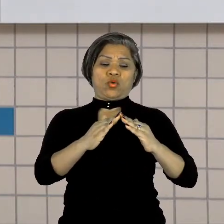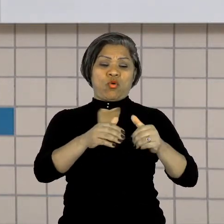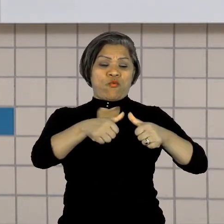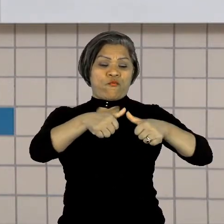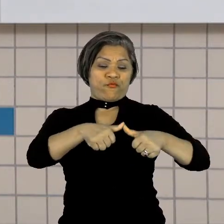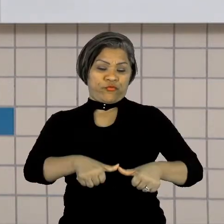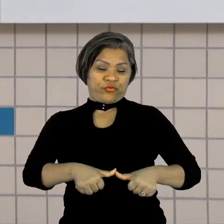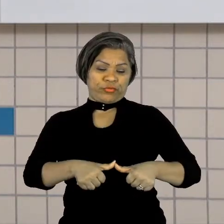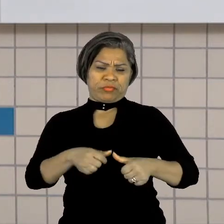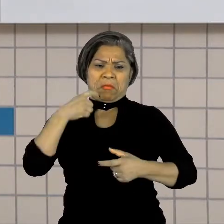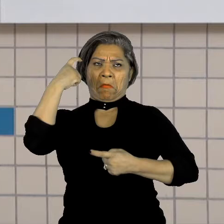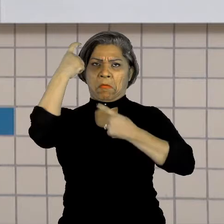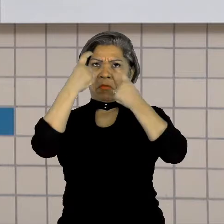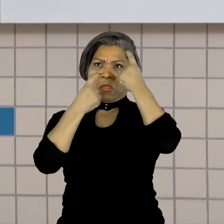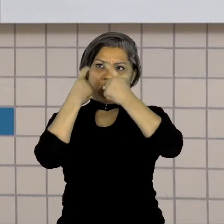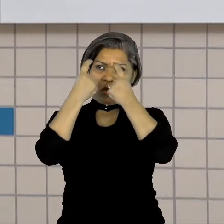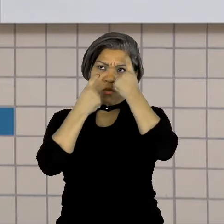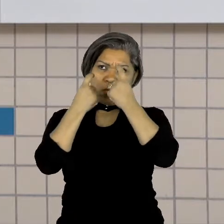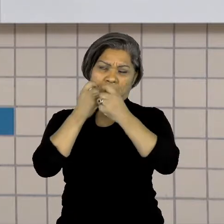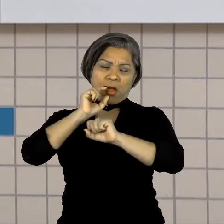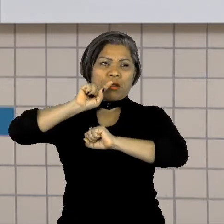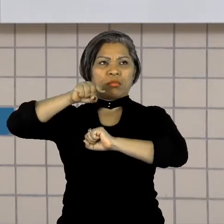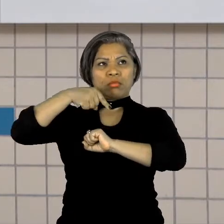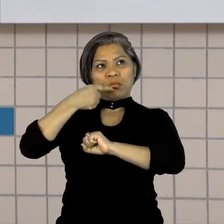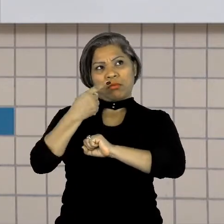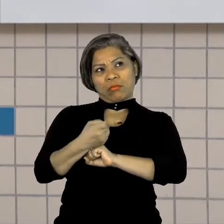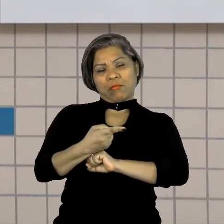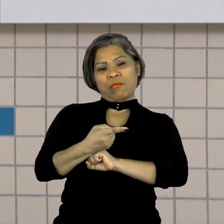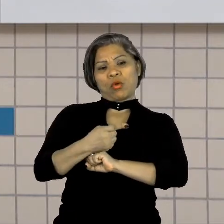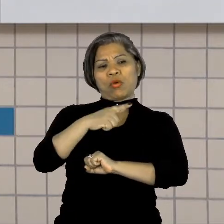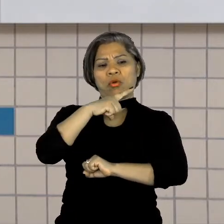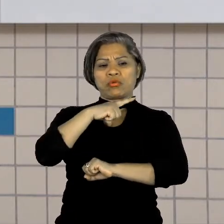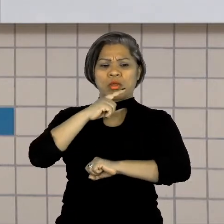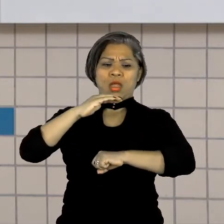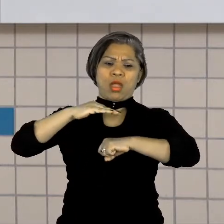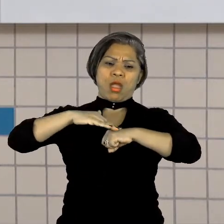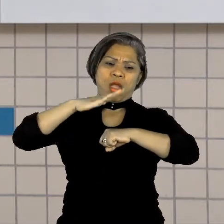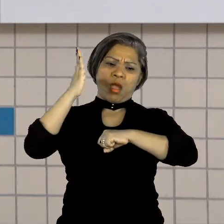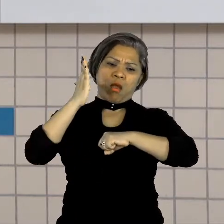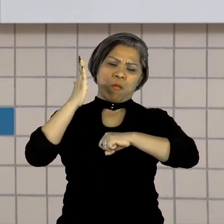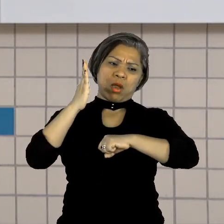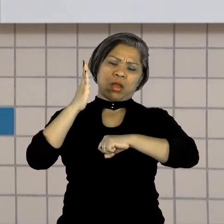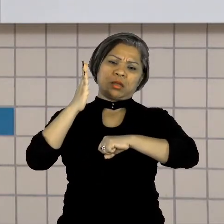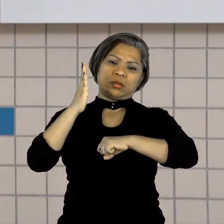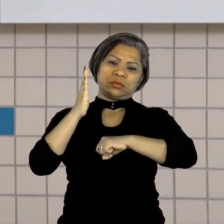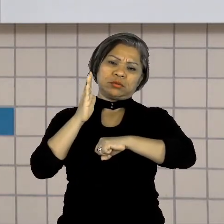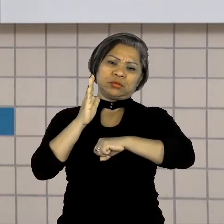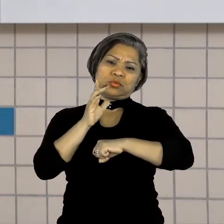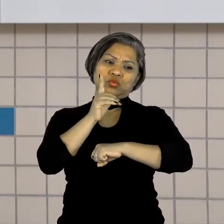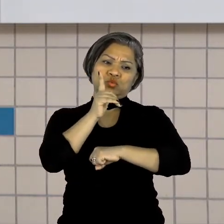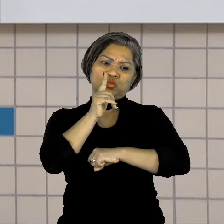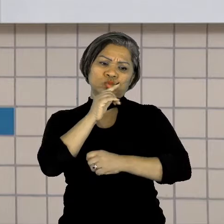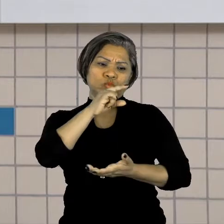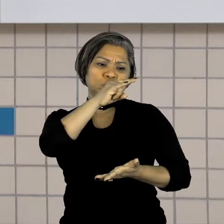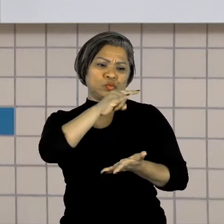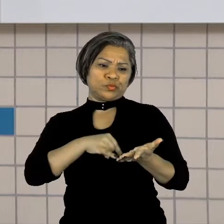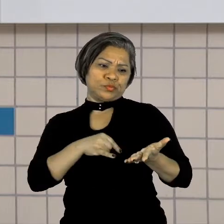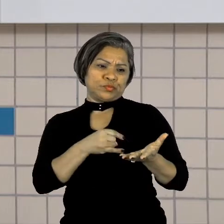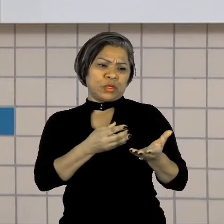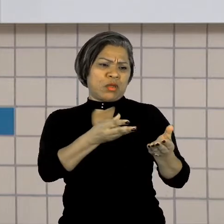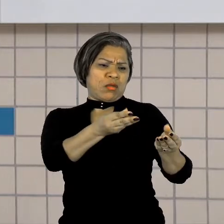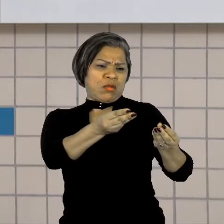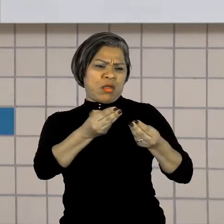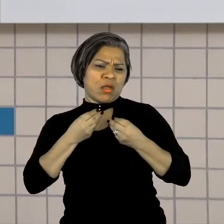fica preocupado após ter aumento de conta de água e receber avisos de